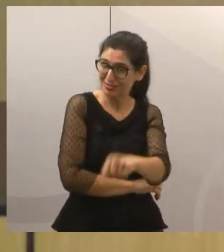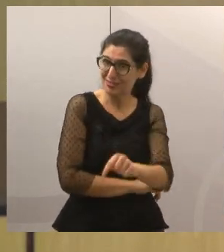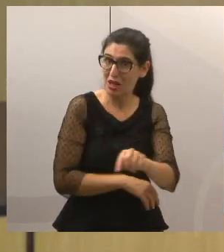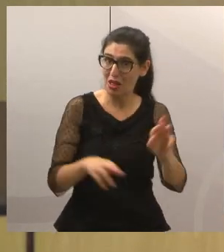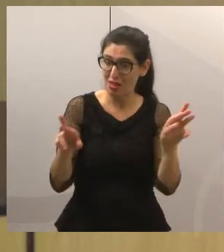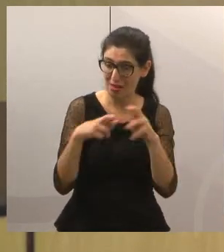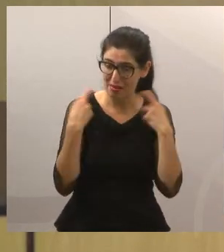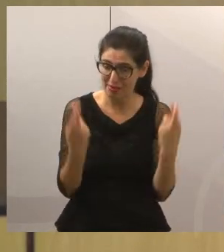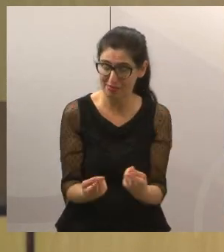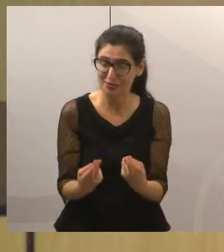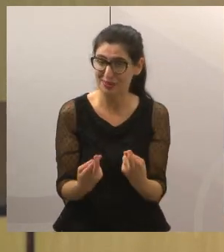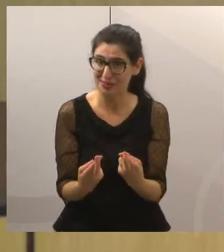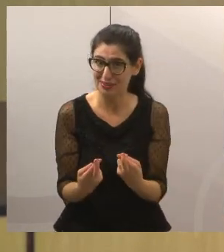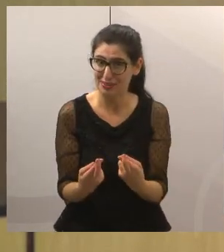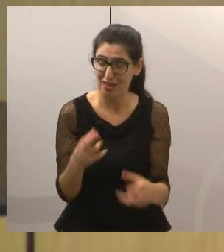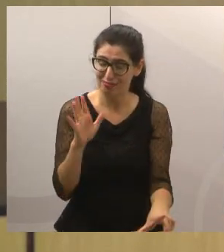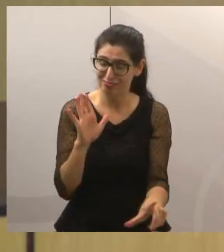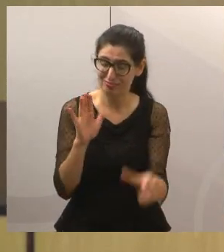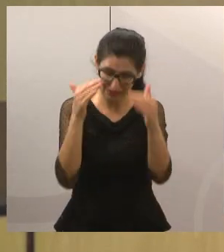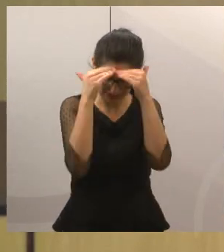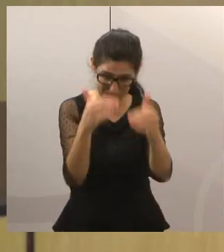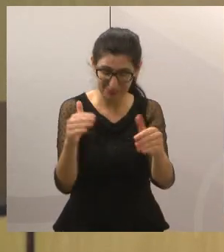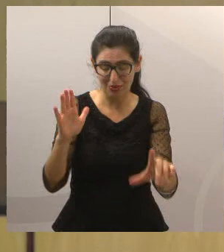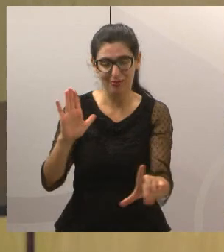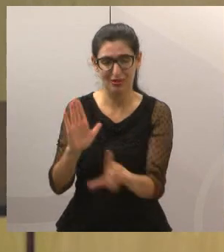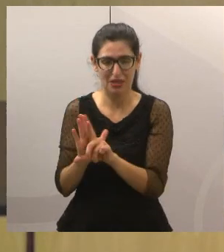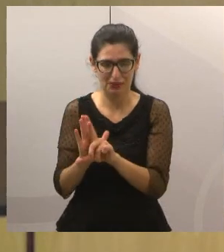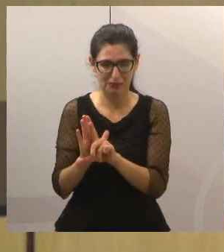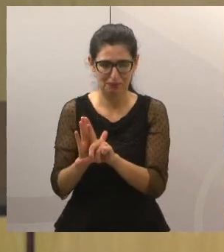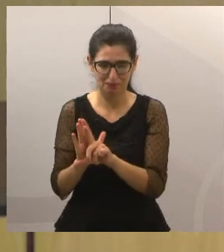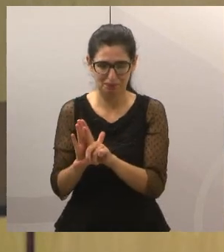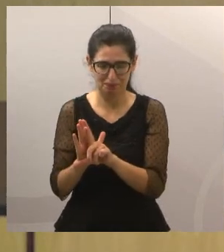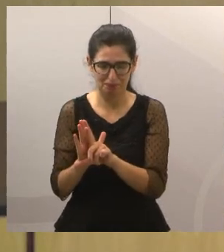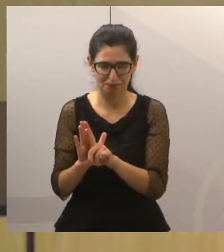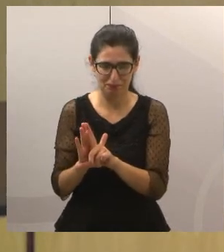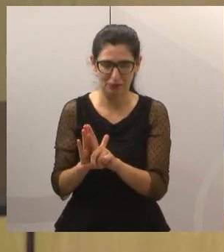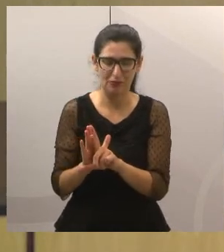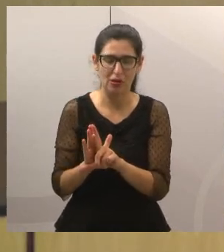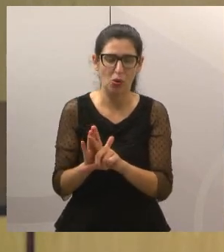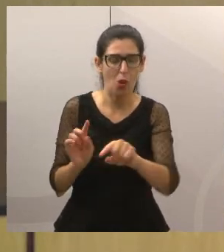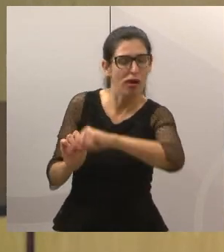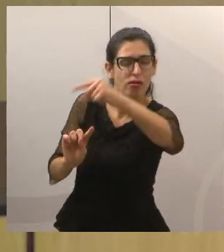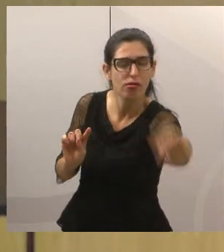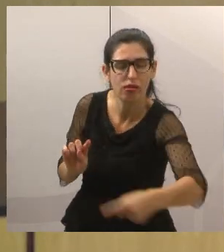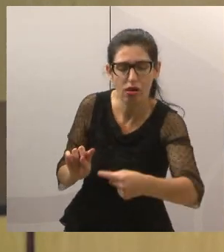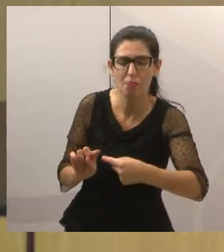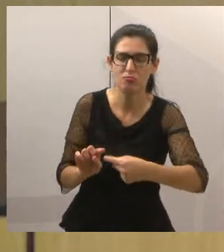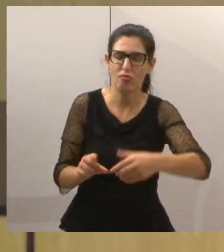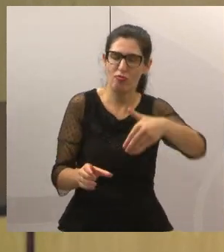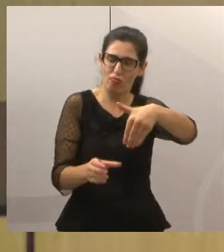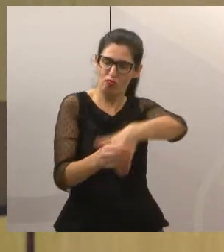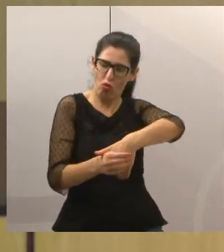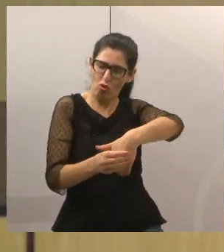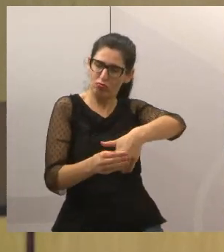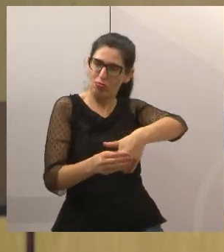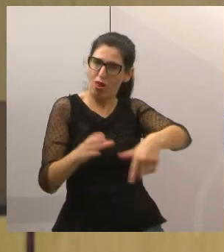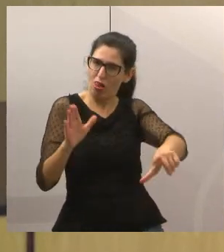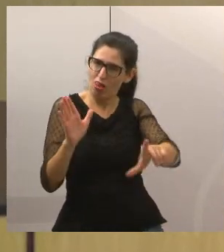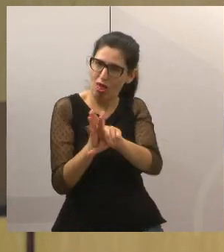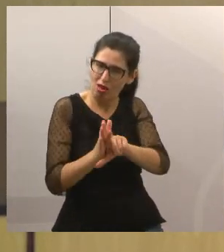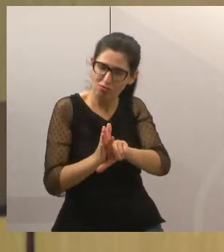apresentação, ela faz parte de uma lei, obviamente, para que se vote a LOA, que é a Lei Orçamentária